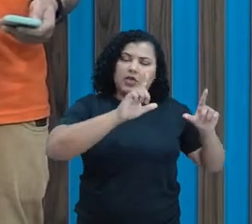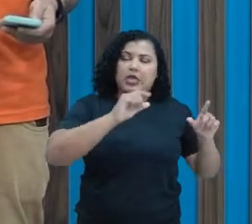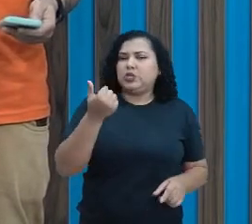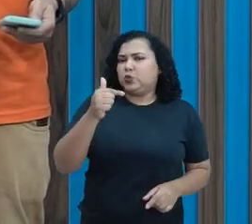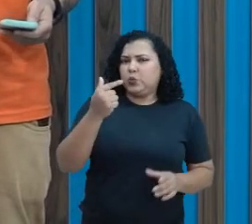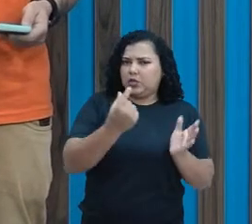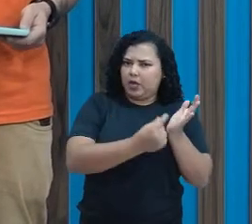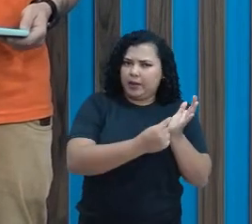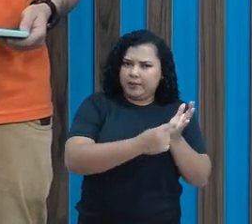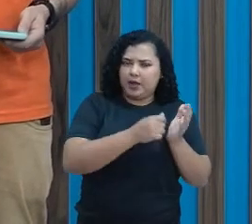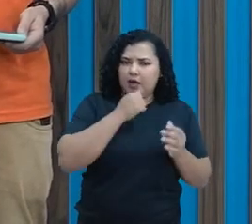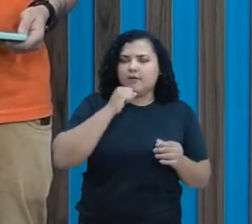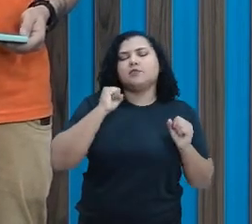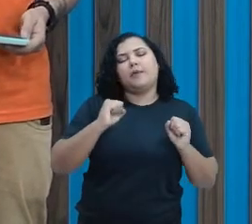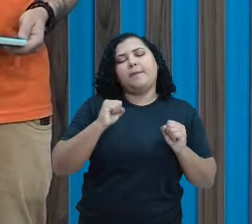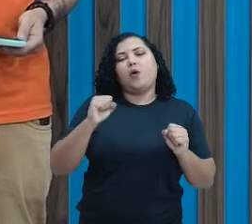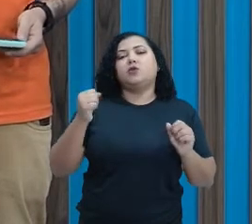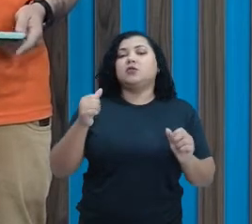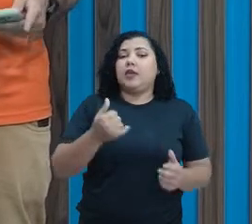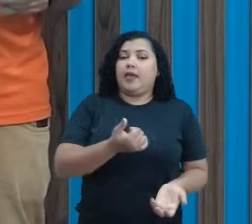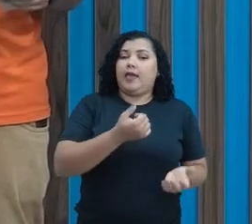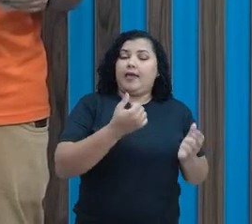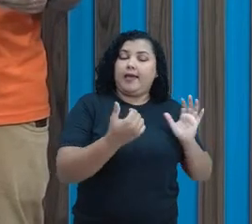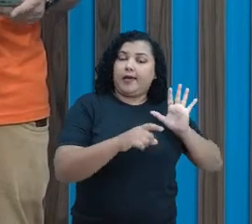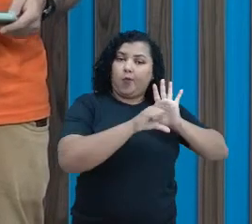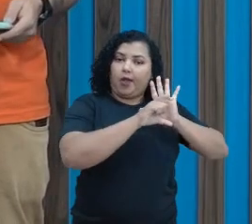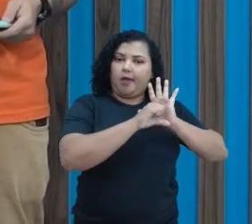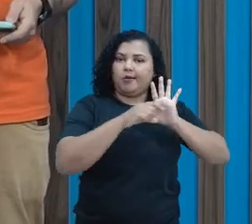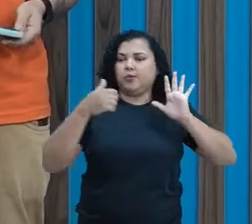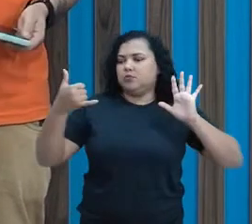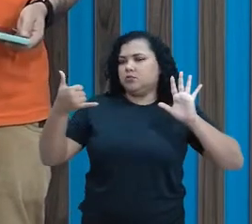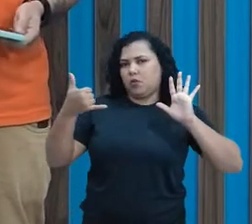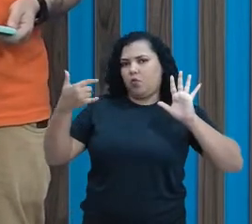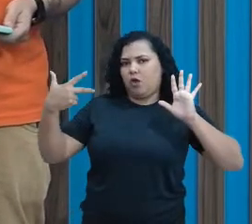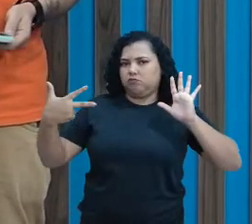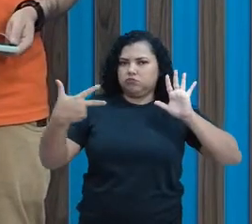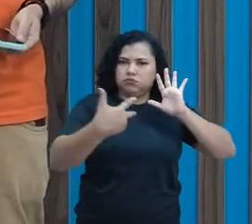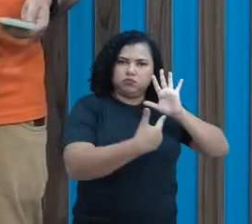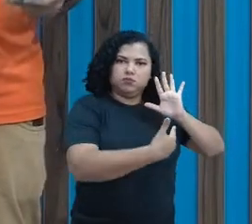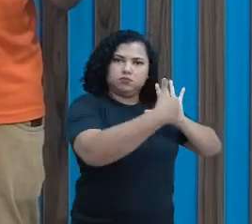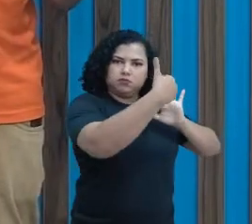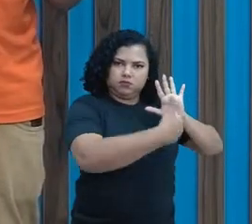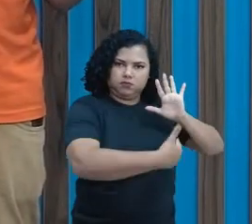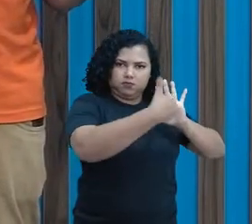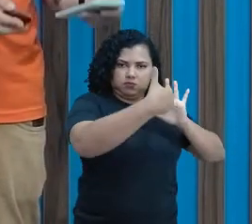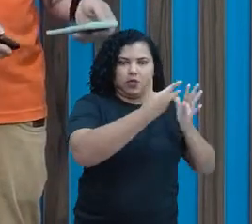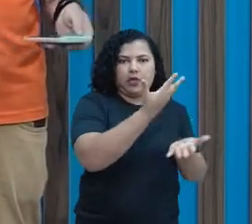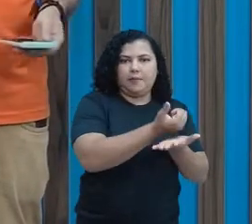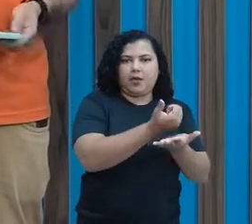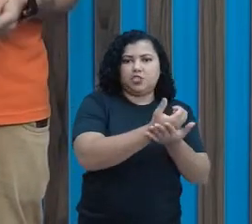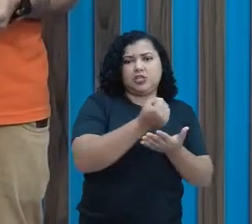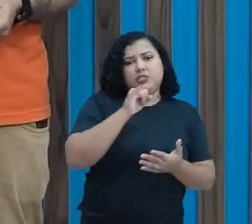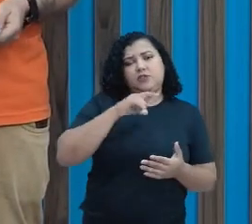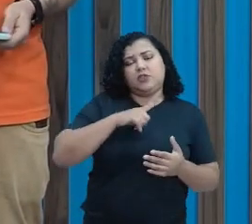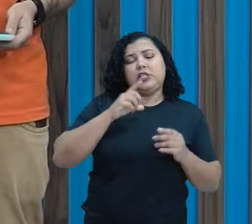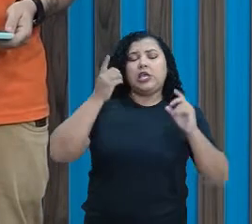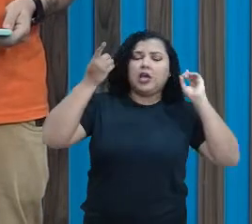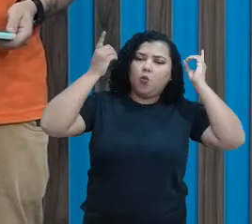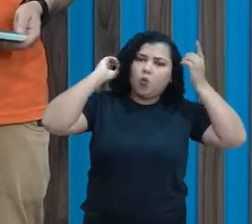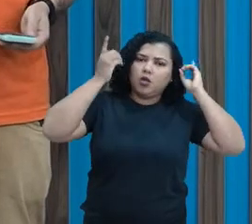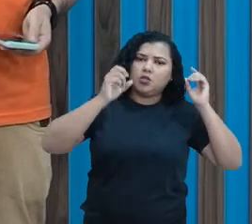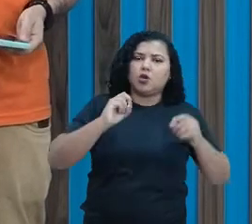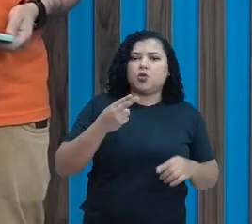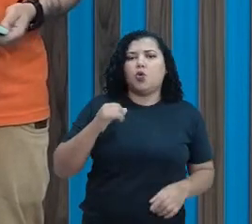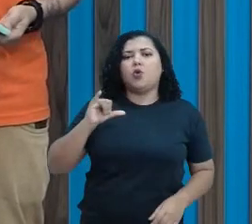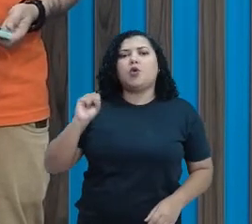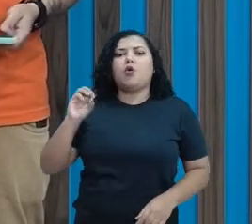um aplicativo ainda, aponta a câmera do teu celular para a tela que você vai ver aí o QR Code. Se você tem um sistema iOS ou sistema Android, vai